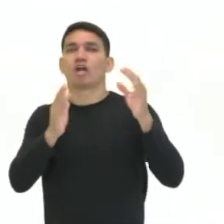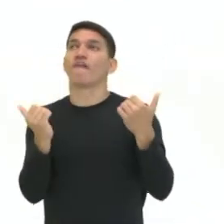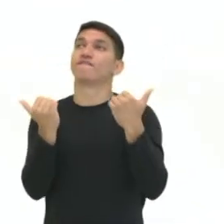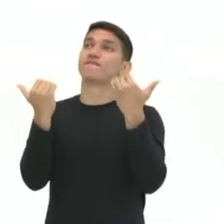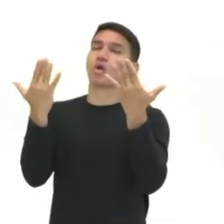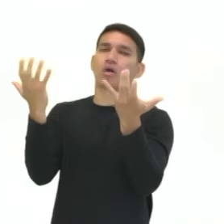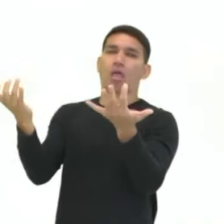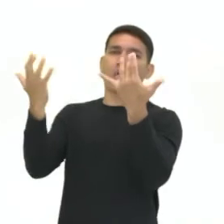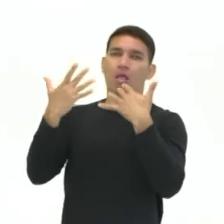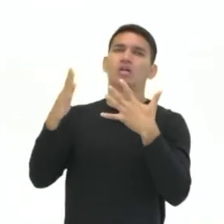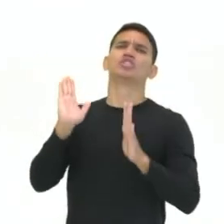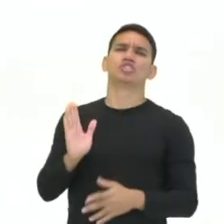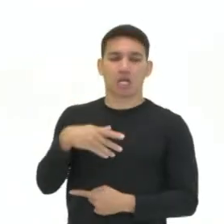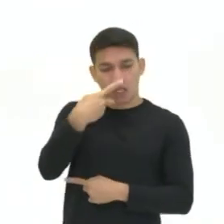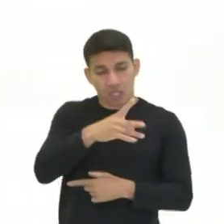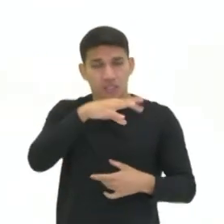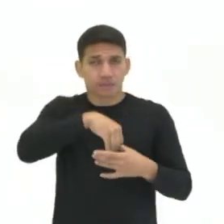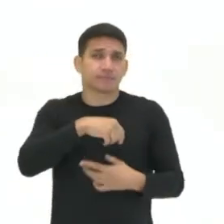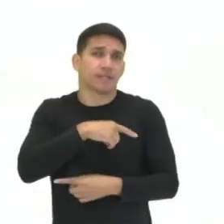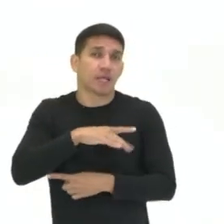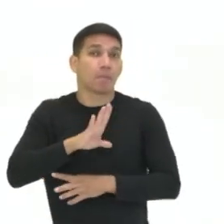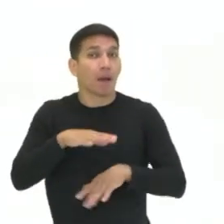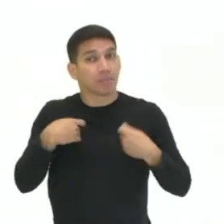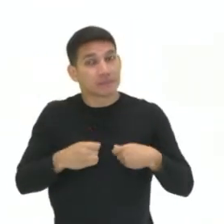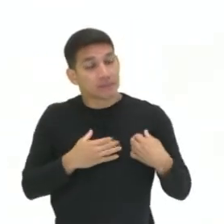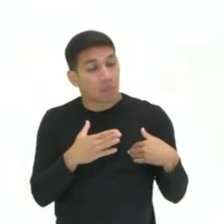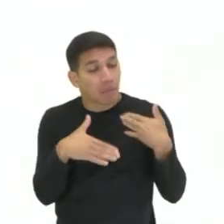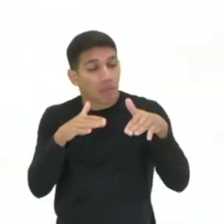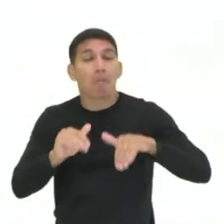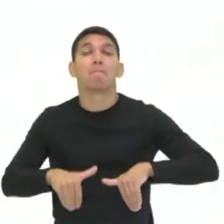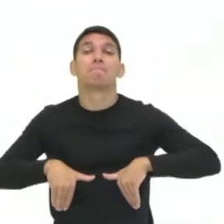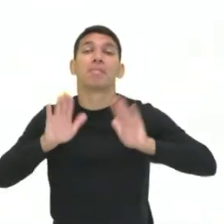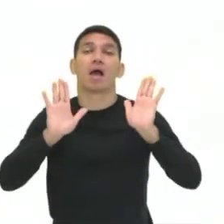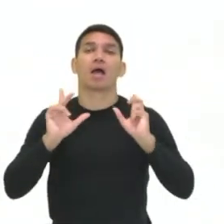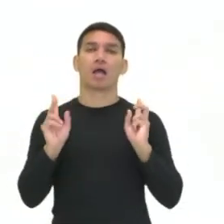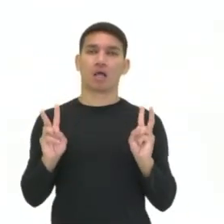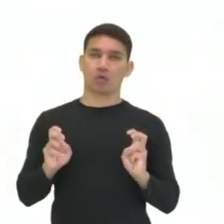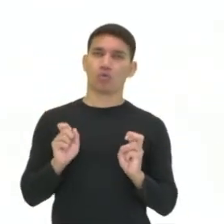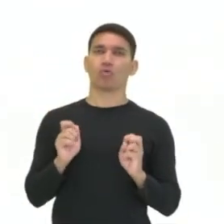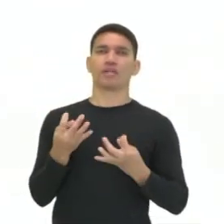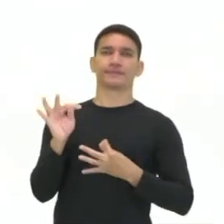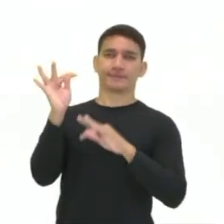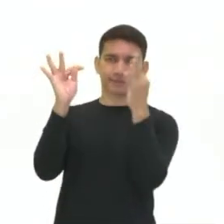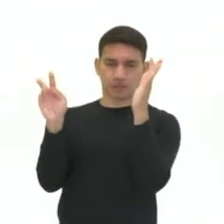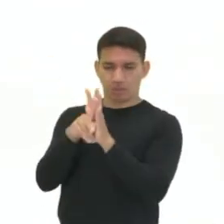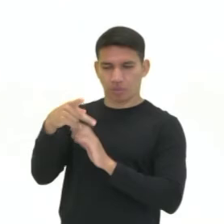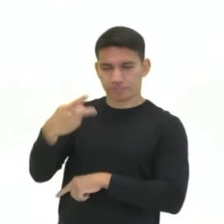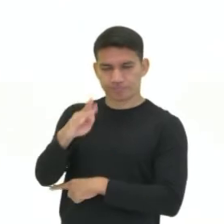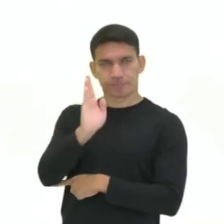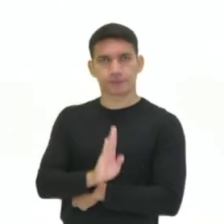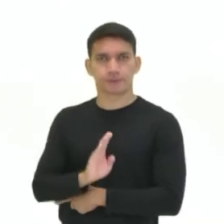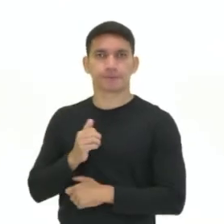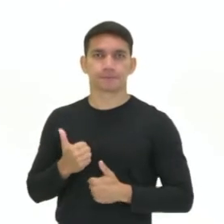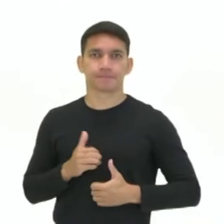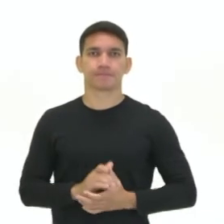tecnologias internas, mas ainda precisamos desenvolver mais ainda as tecnologias no nosso país,